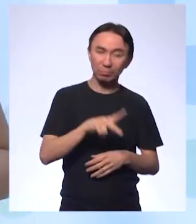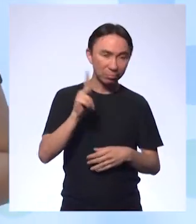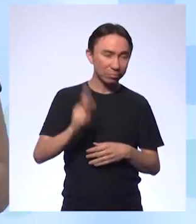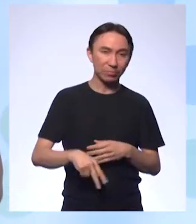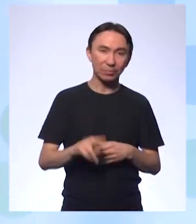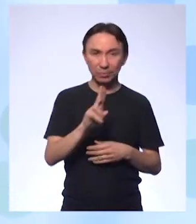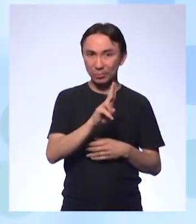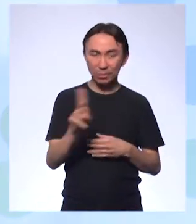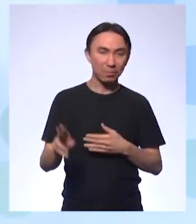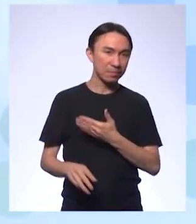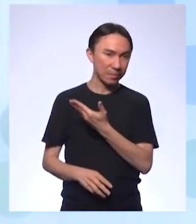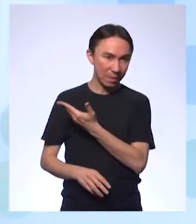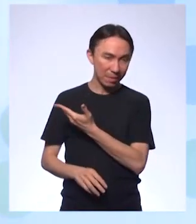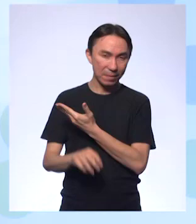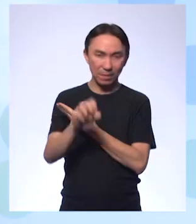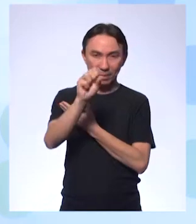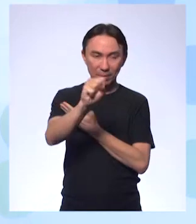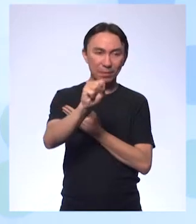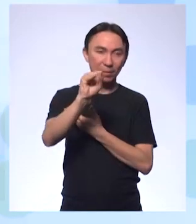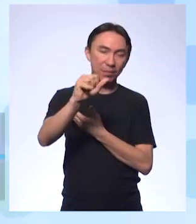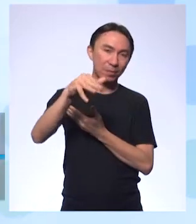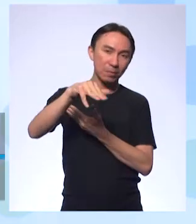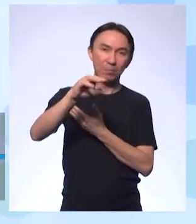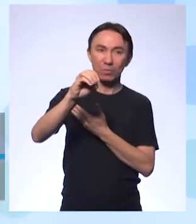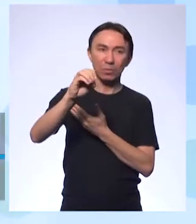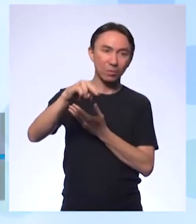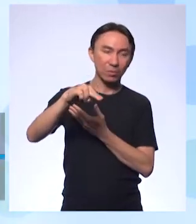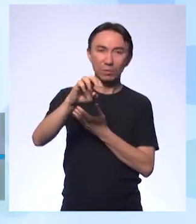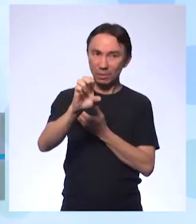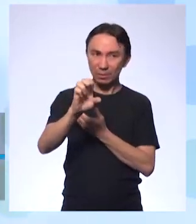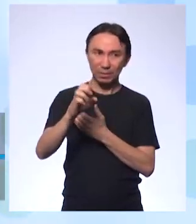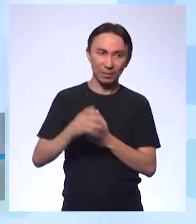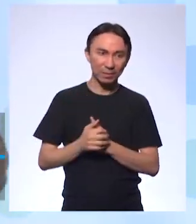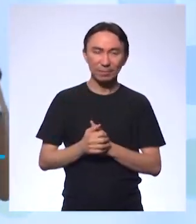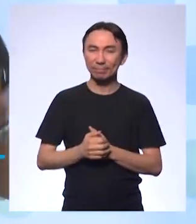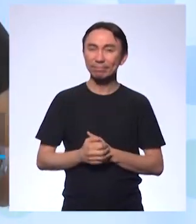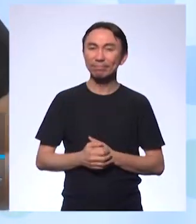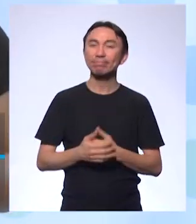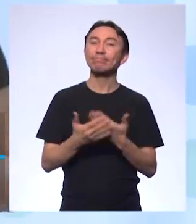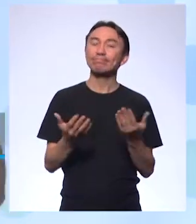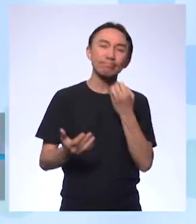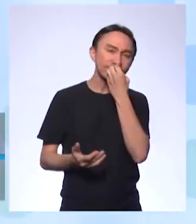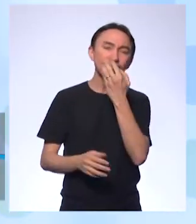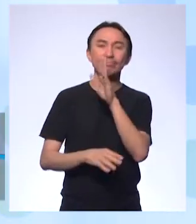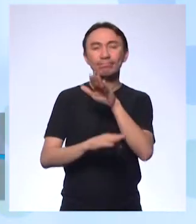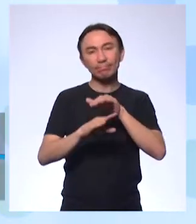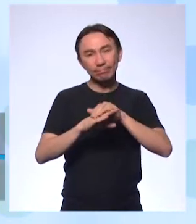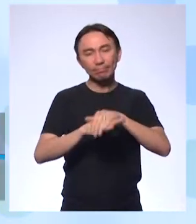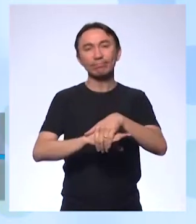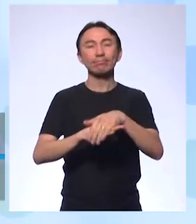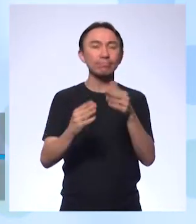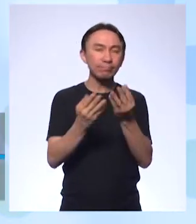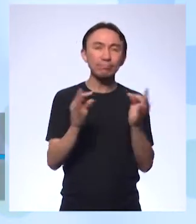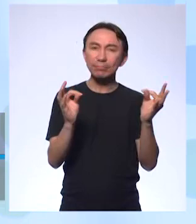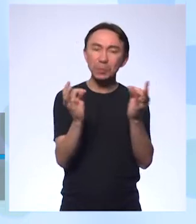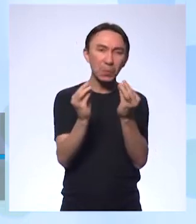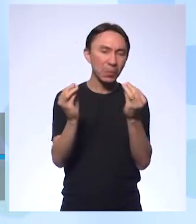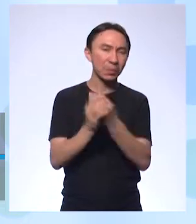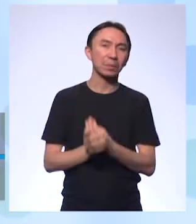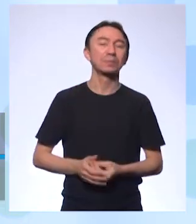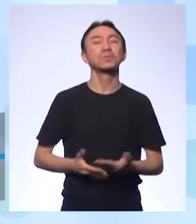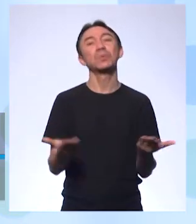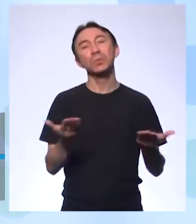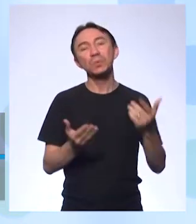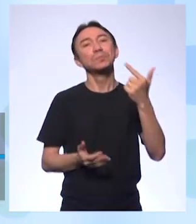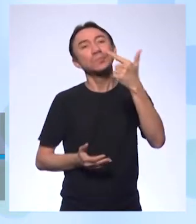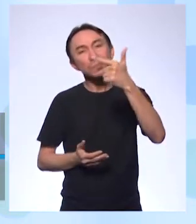com vocês? Como tem passado? E professores também, boa noite. Então, como a Dani falou, a gente vai retomar algumas habilidades, né? Nós vamos retomando